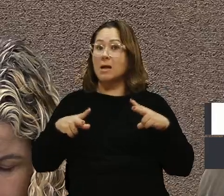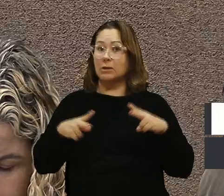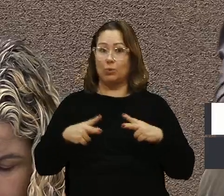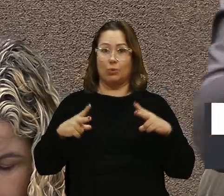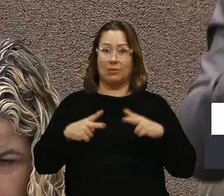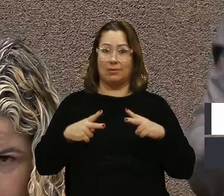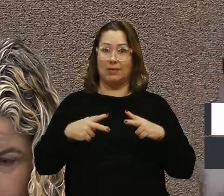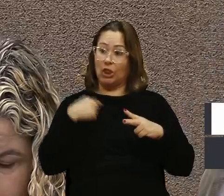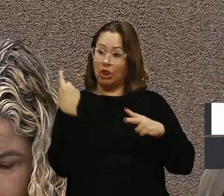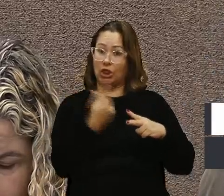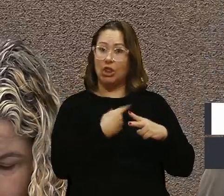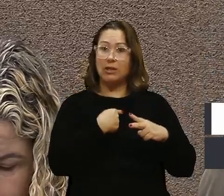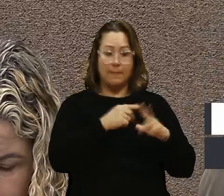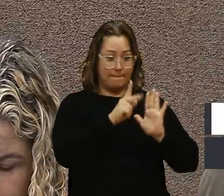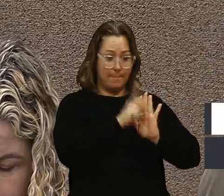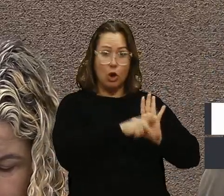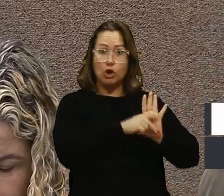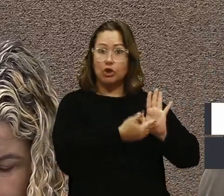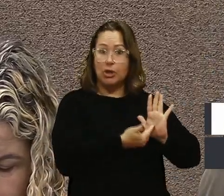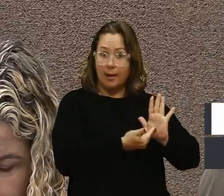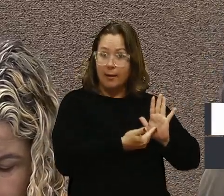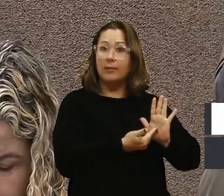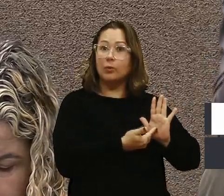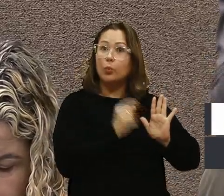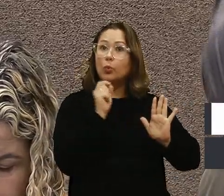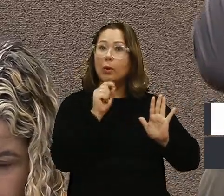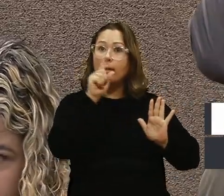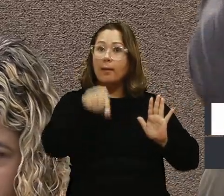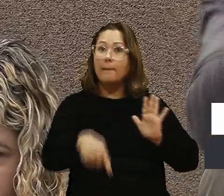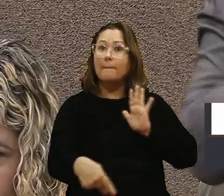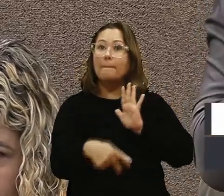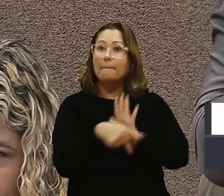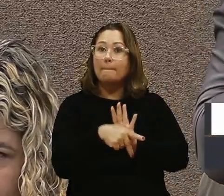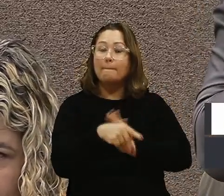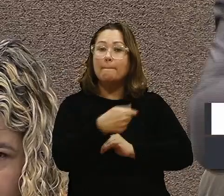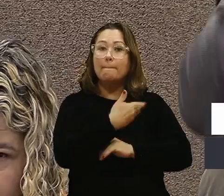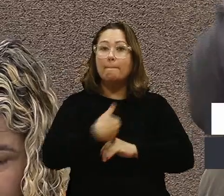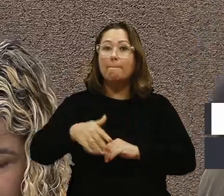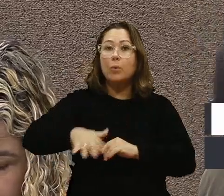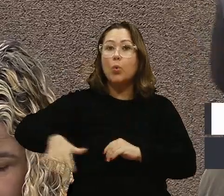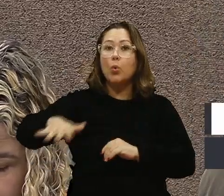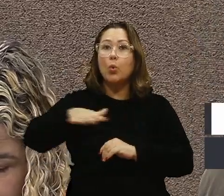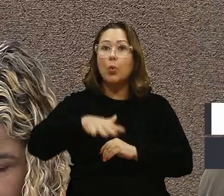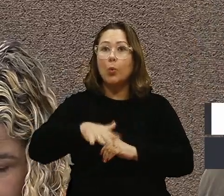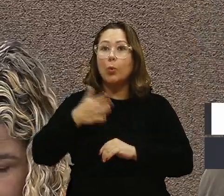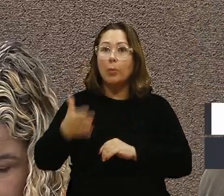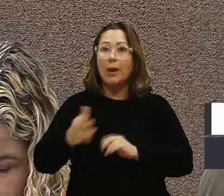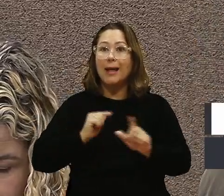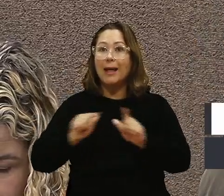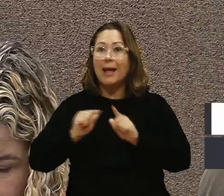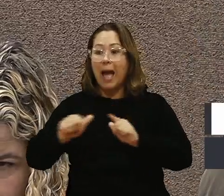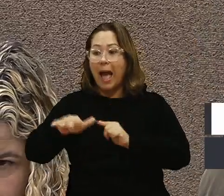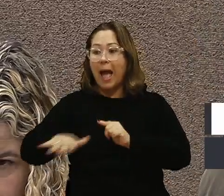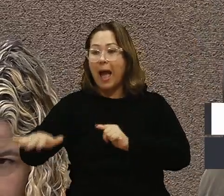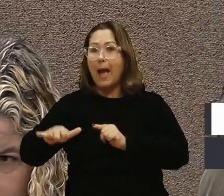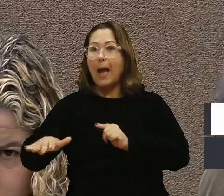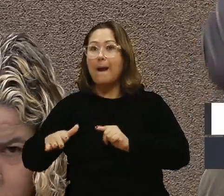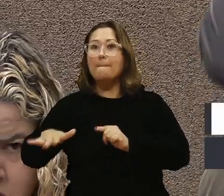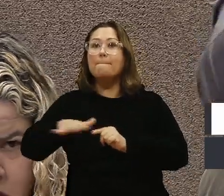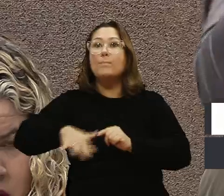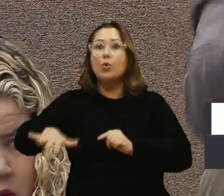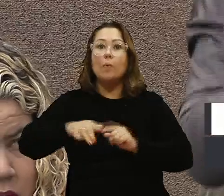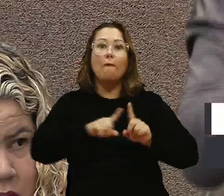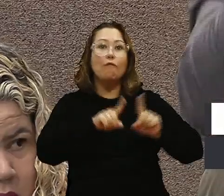Privada. Esse projeto aqui se refere à questão pública. Trabalhar em ambiente público, ser